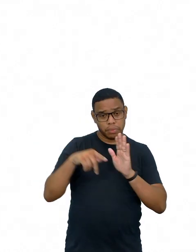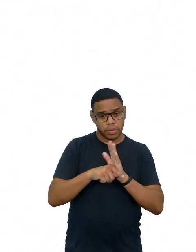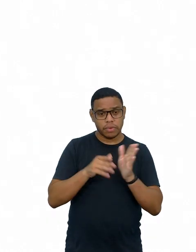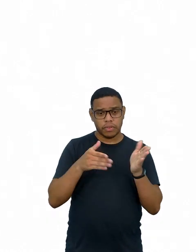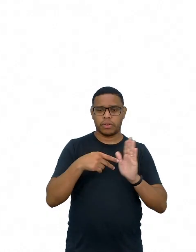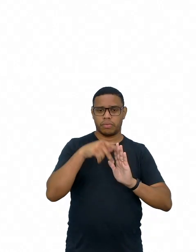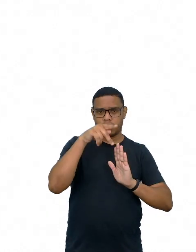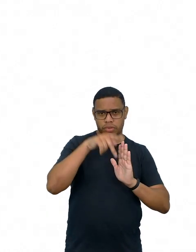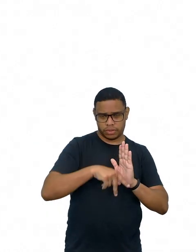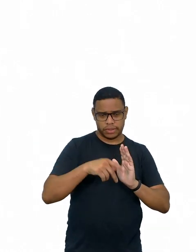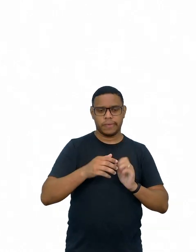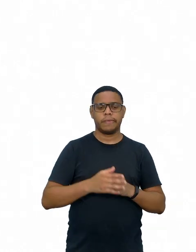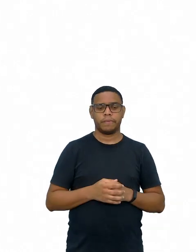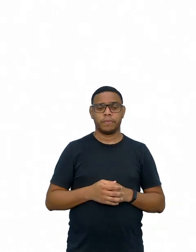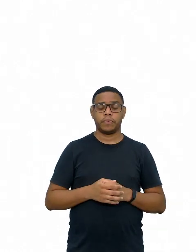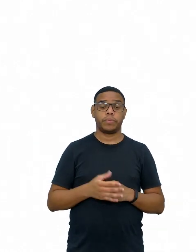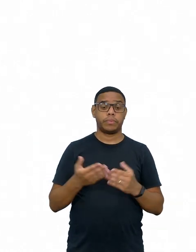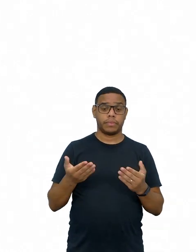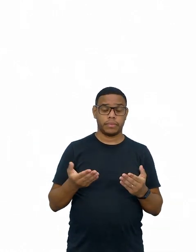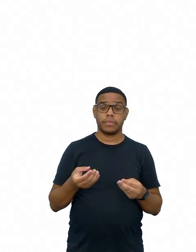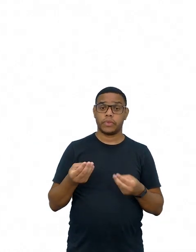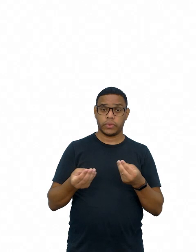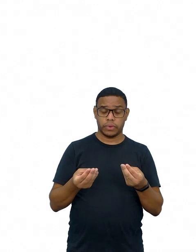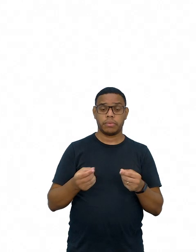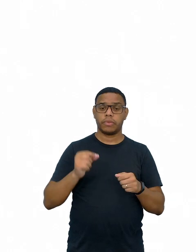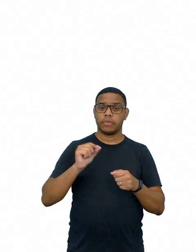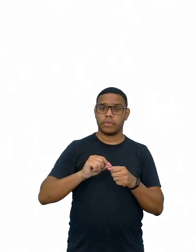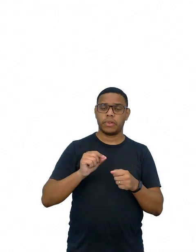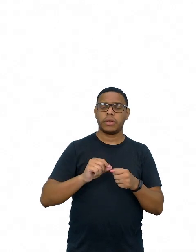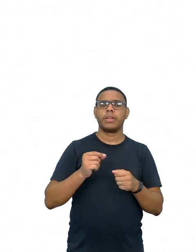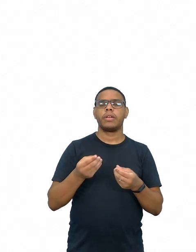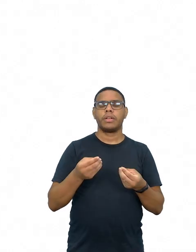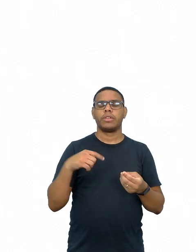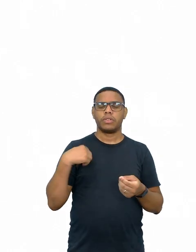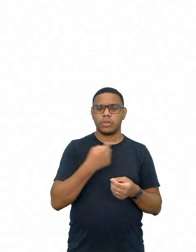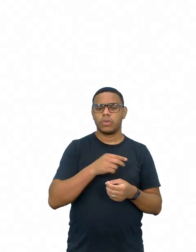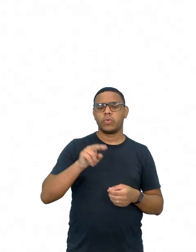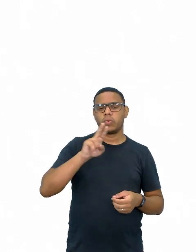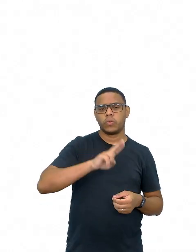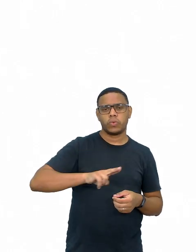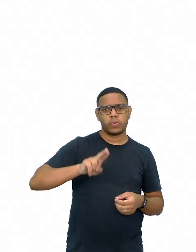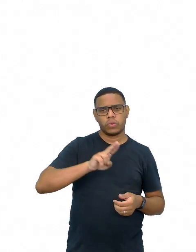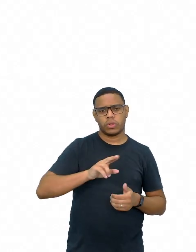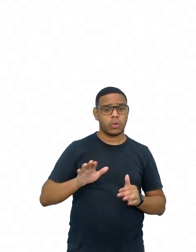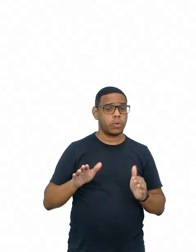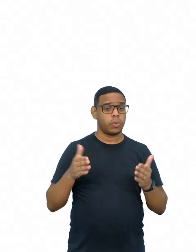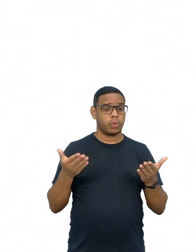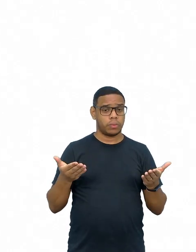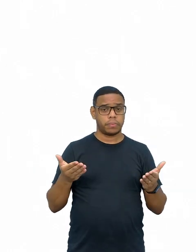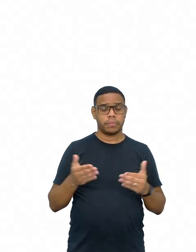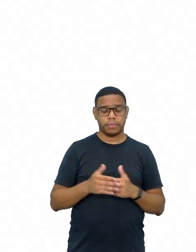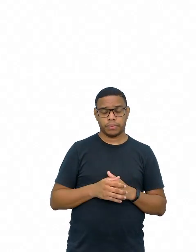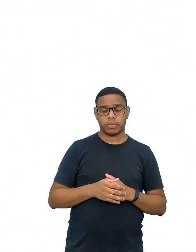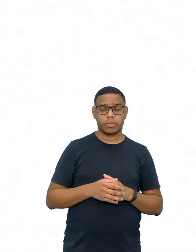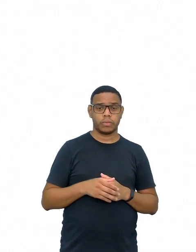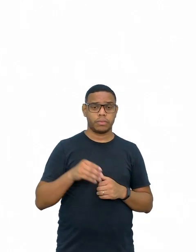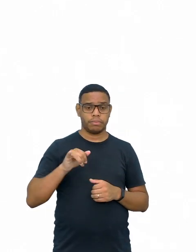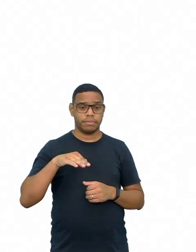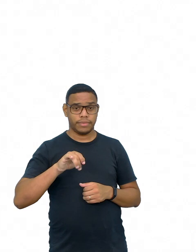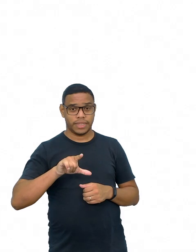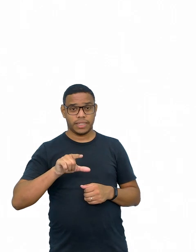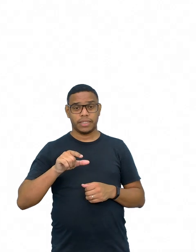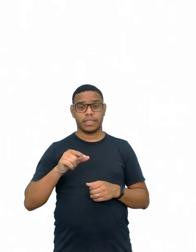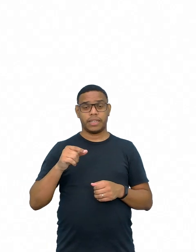em projeto. Então, a gente vai usar essa mini lição